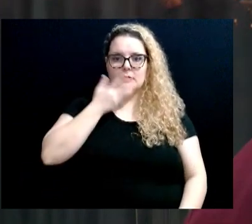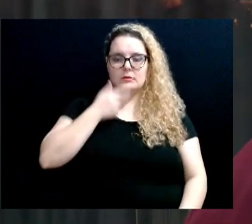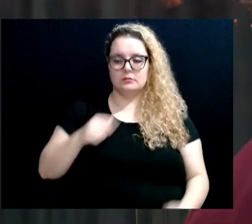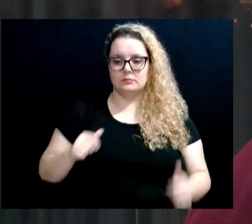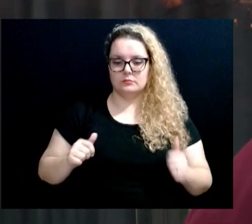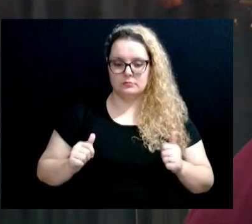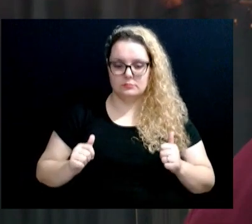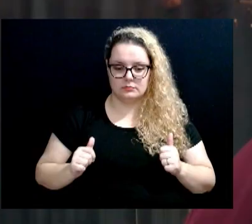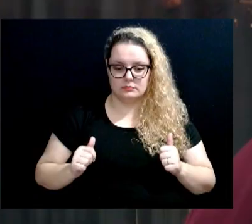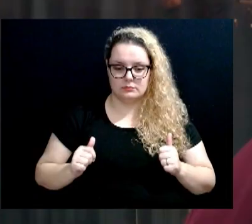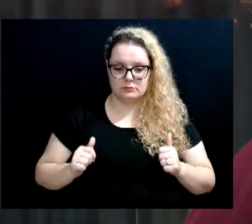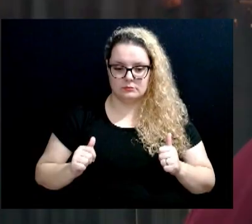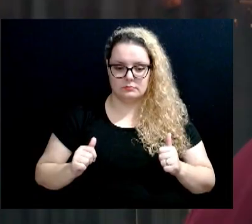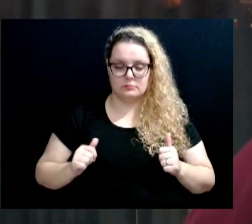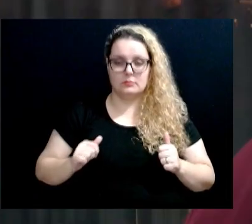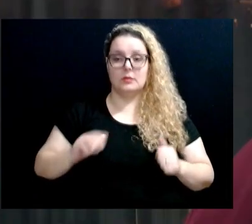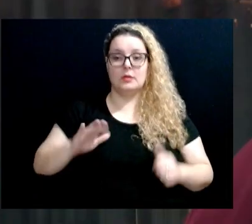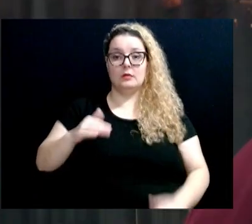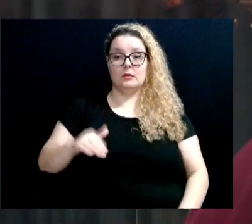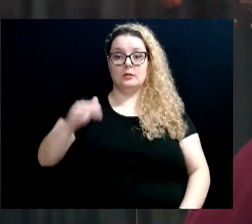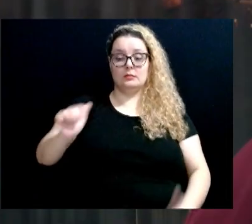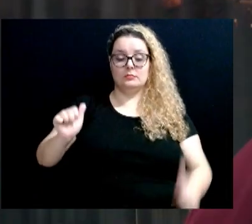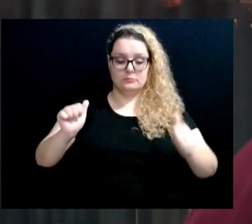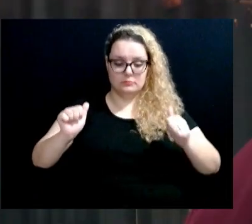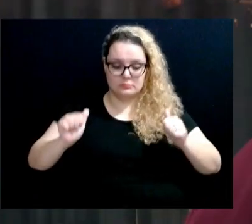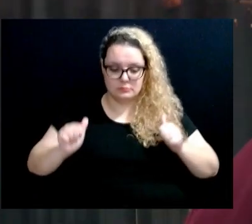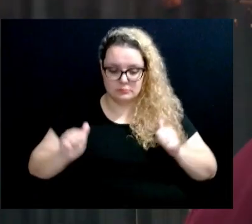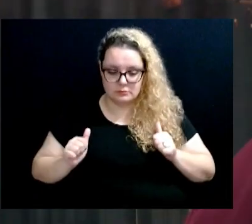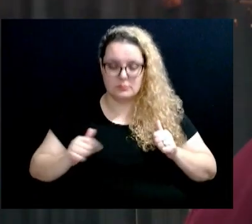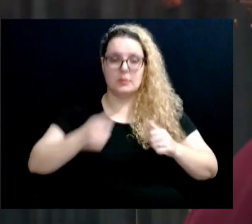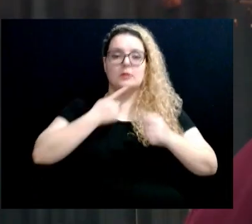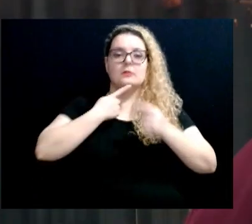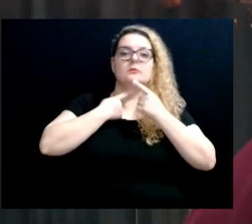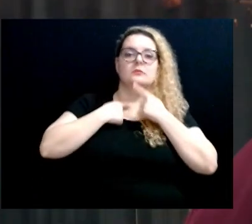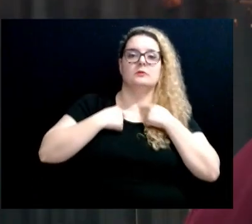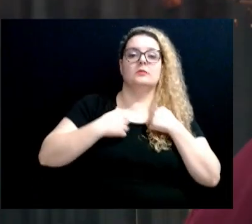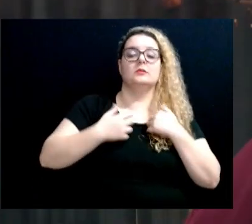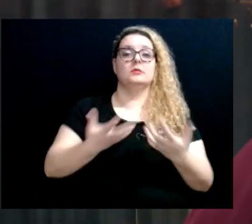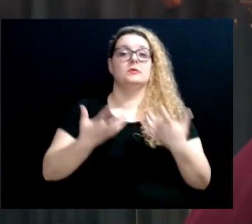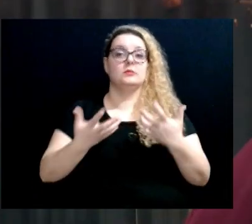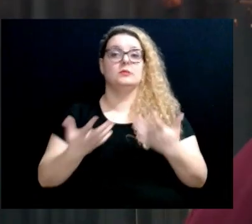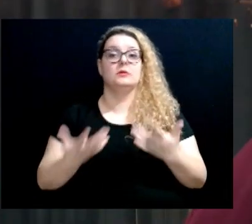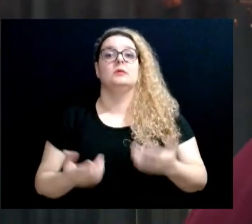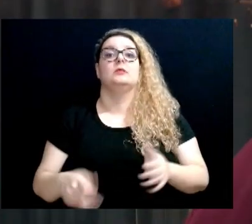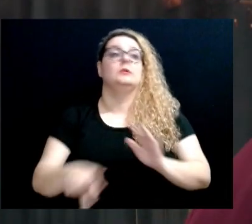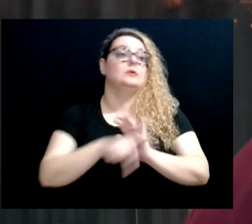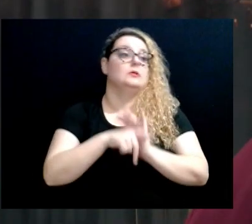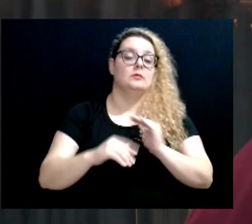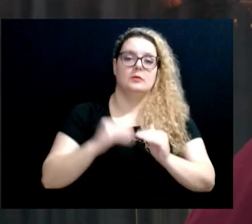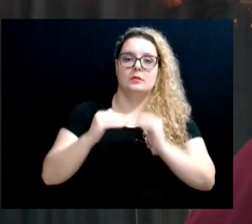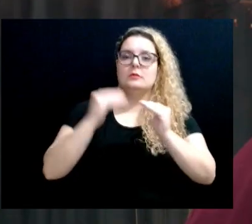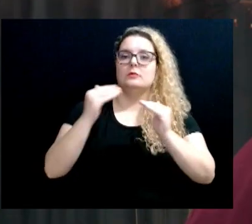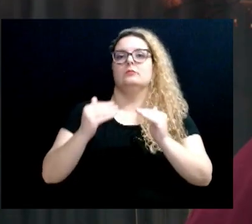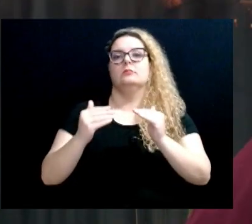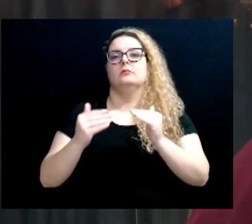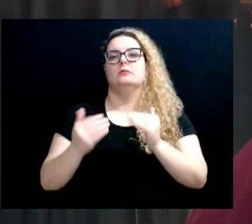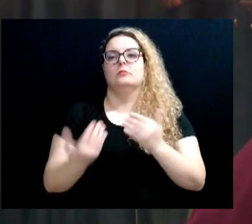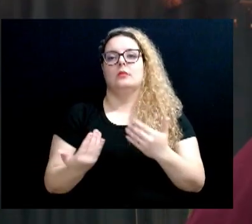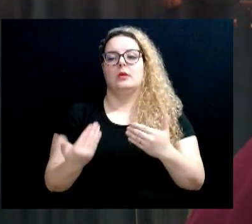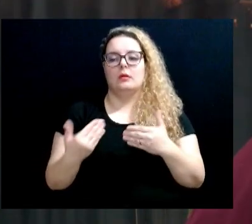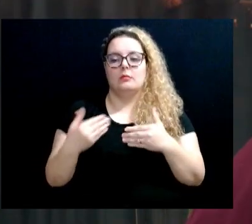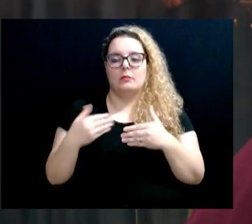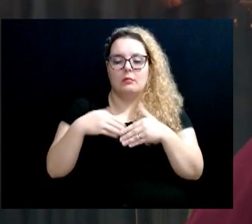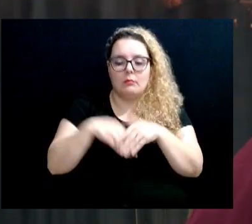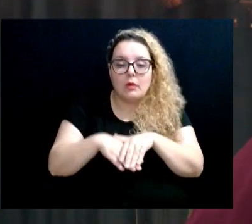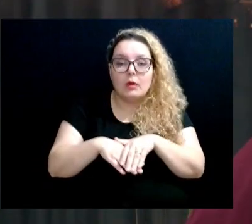criança apática, o que acontece? Esse desejo, essas vontades que fazem parte do desenvolvimento, eles vão sendo inibidos. Aí se torna um